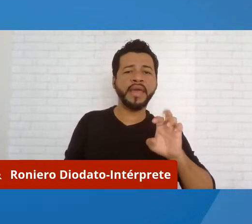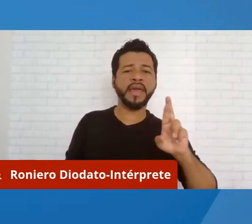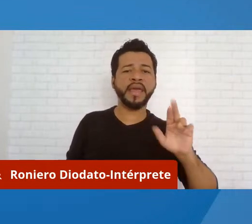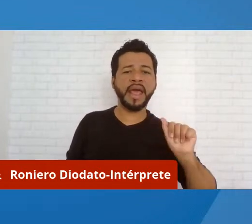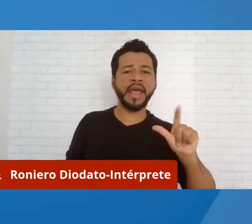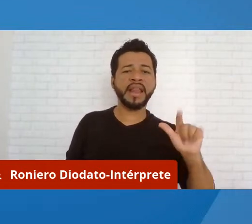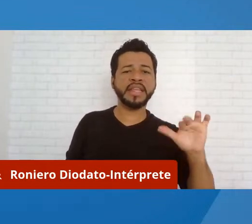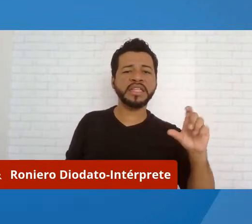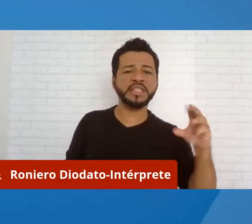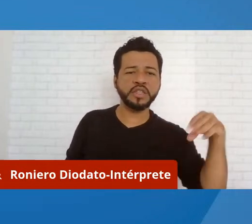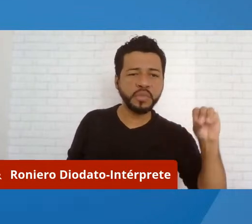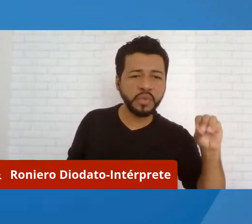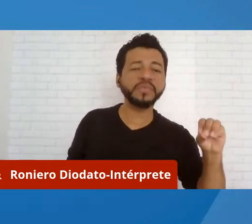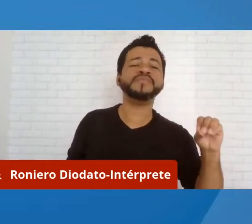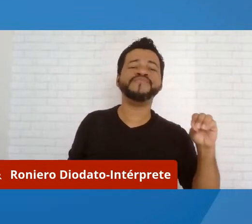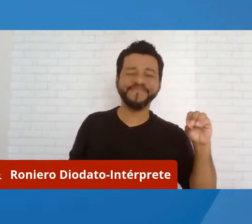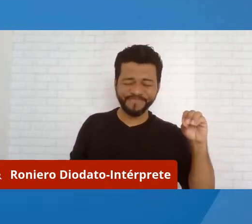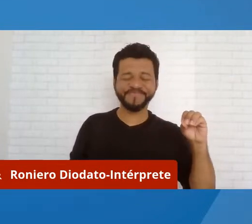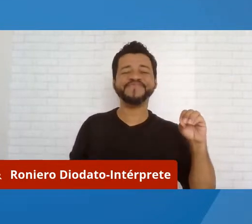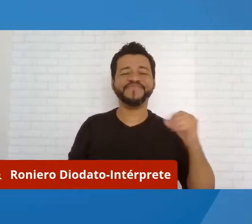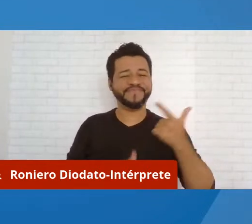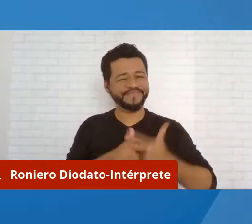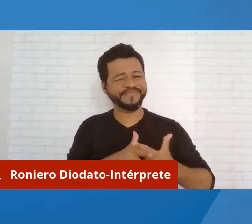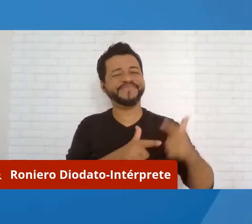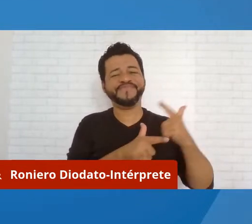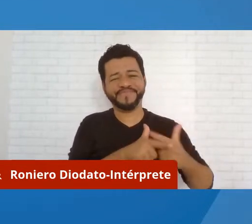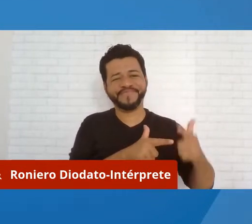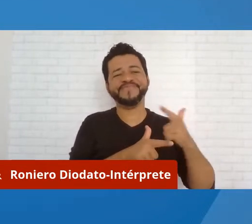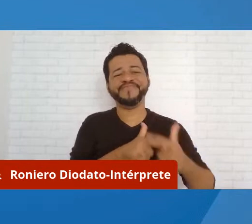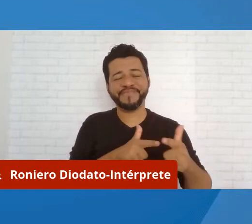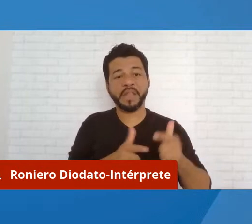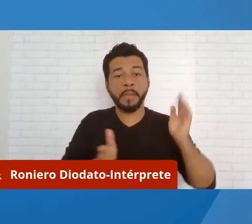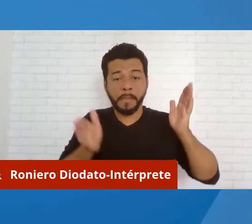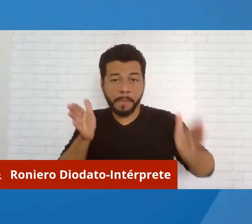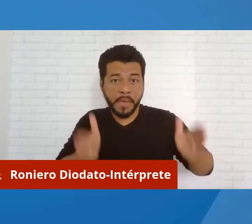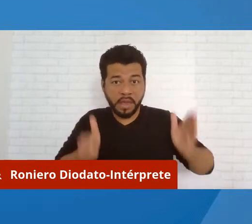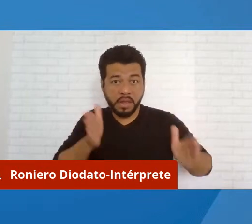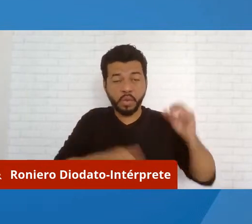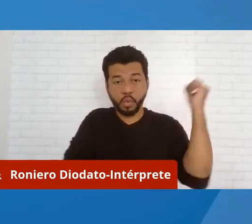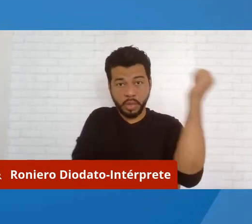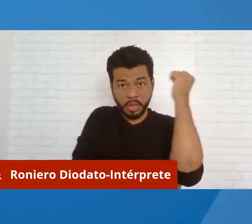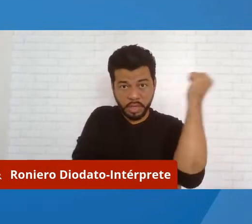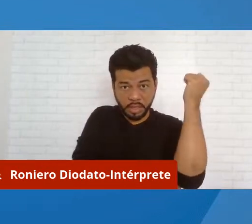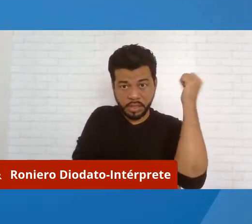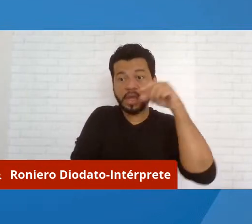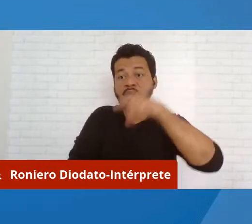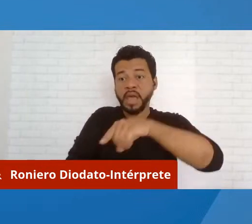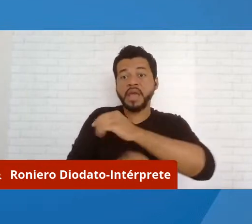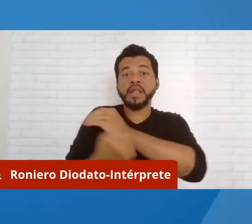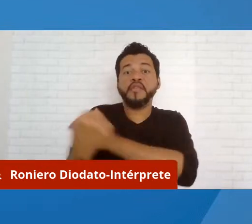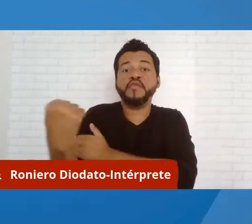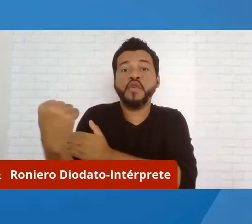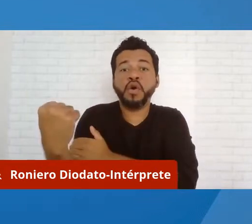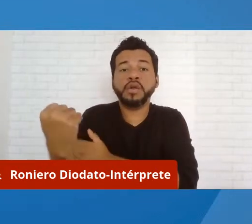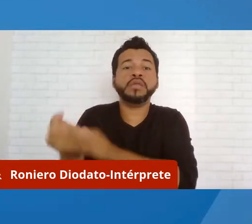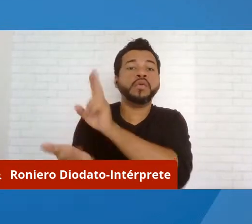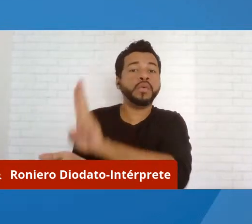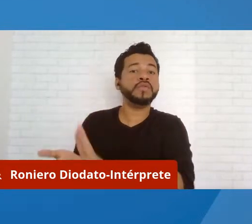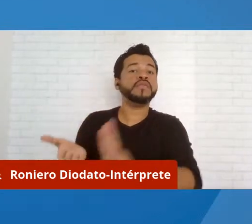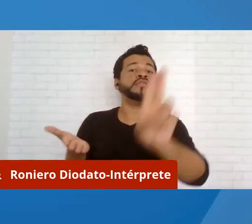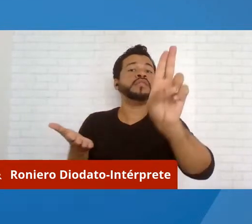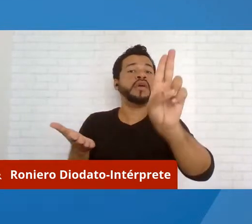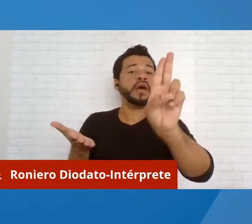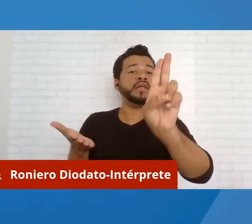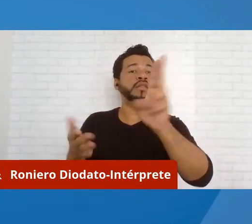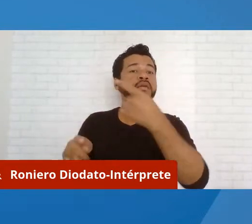fortalece na hora da crise são as universidades públicas e não as escolas privadas. Os especialistas de universidade